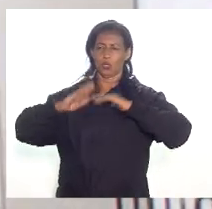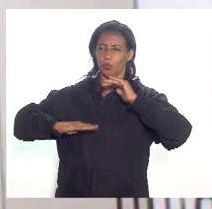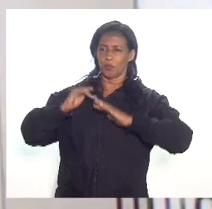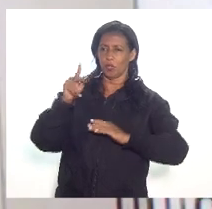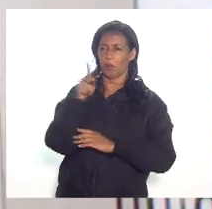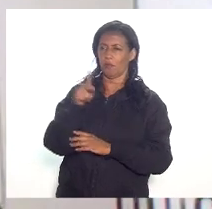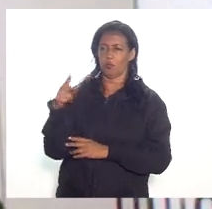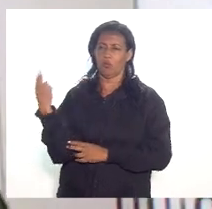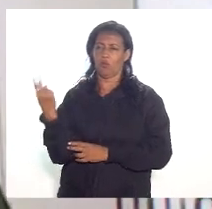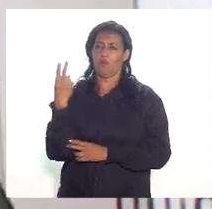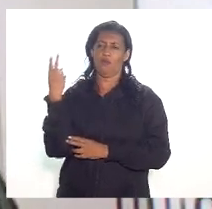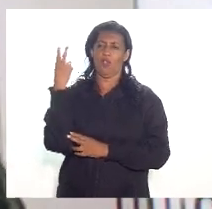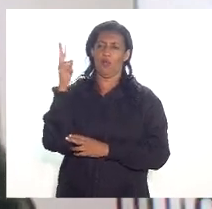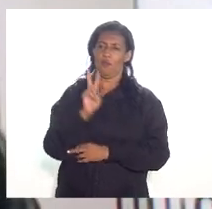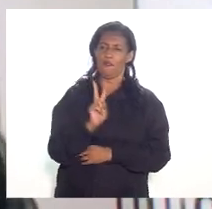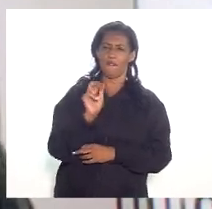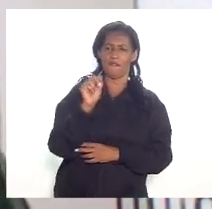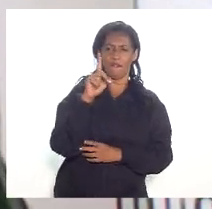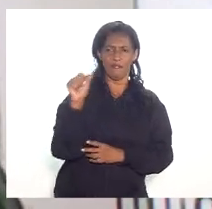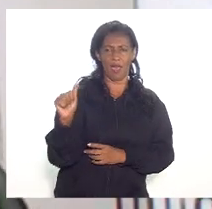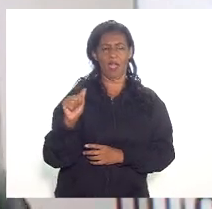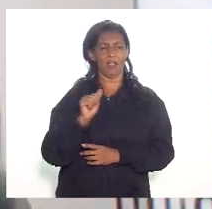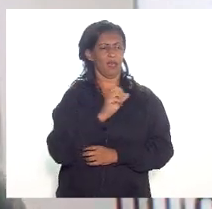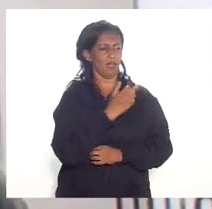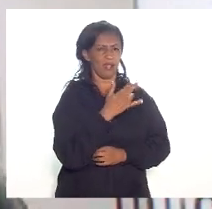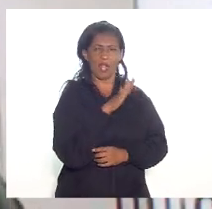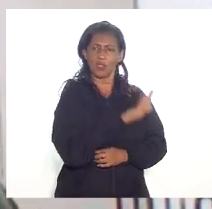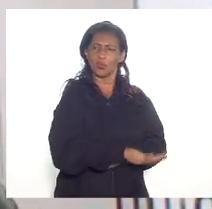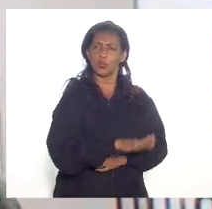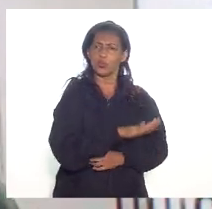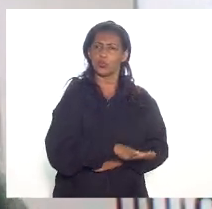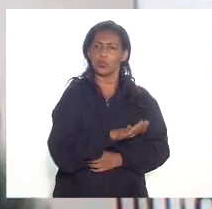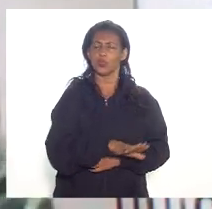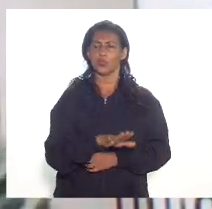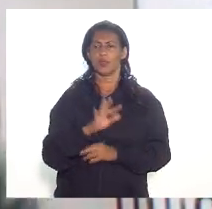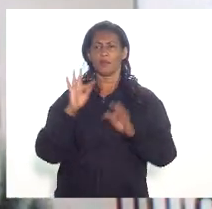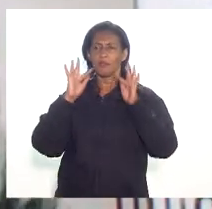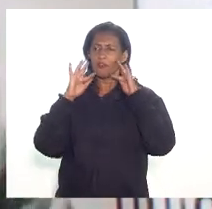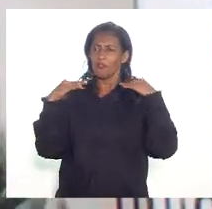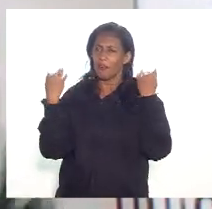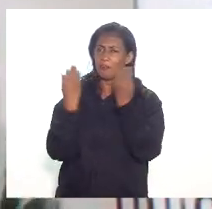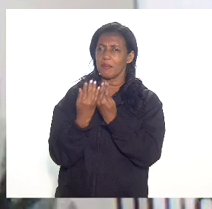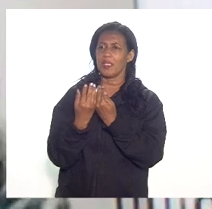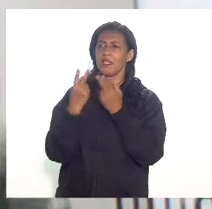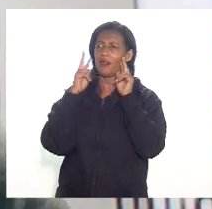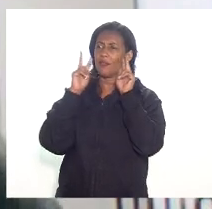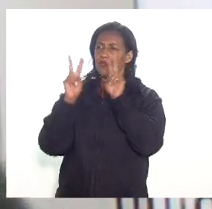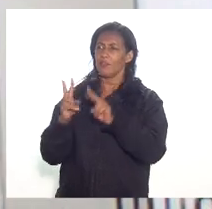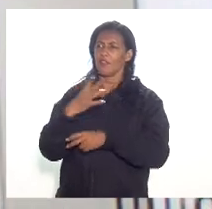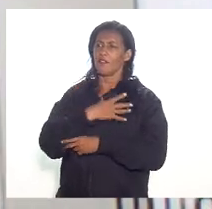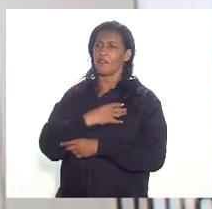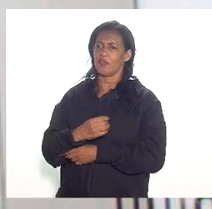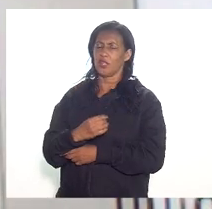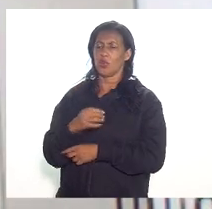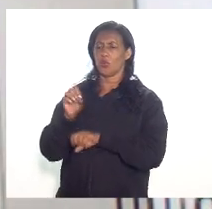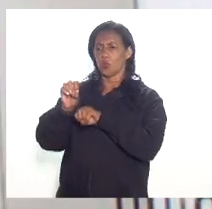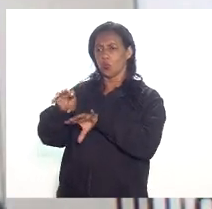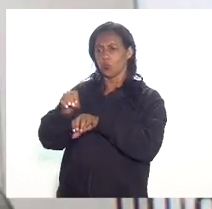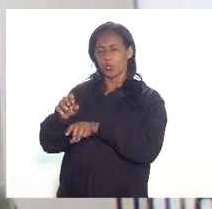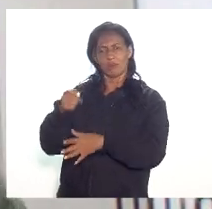valorizados vaga nas escolas nas creches para todas as famílias terem seus filhos com direito a educação garantido